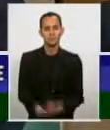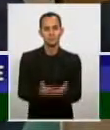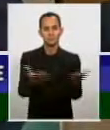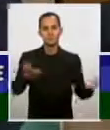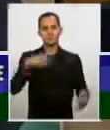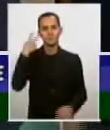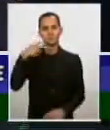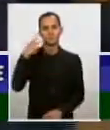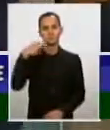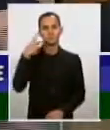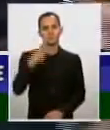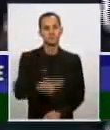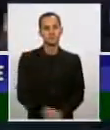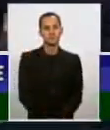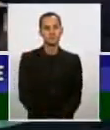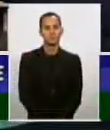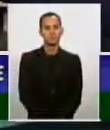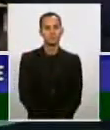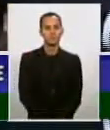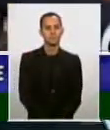Senhores vereadores,